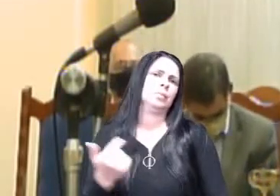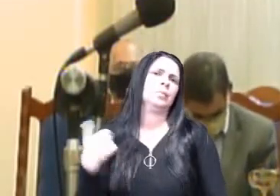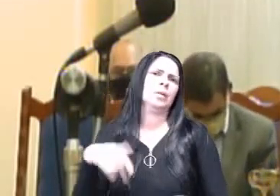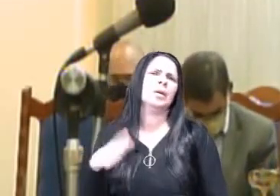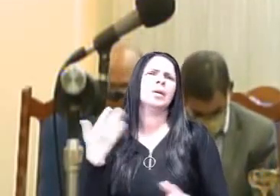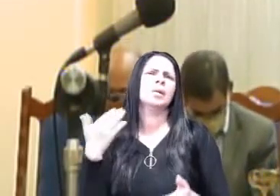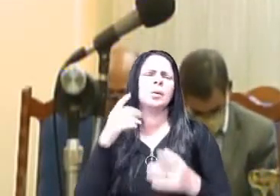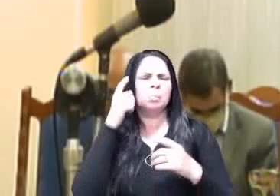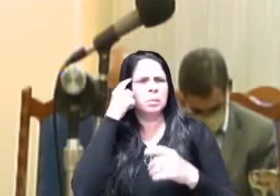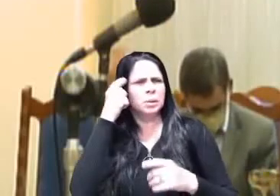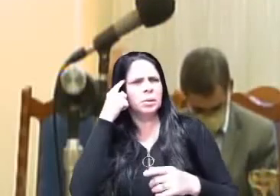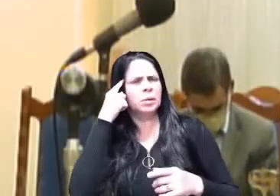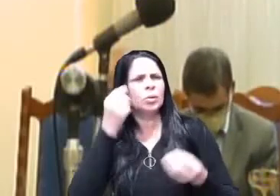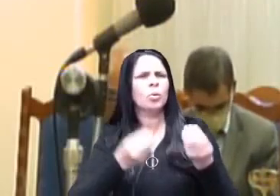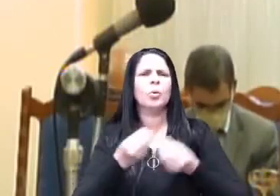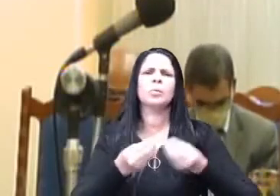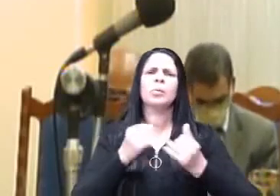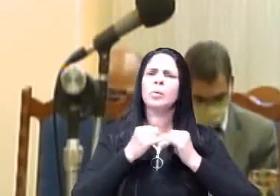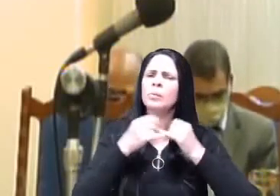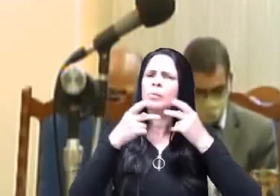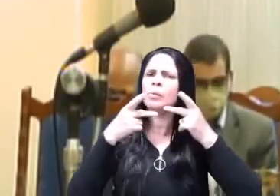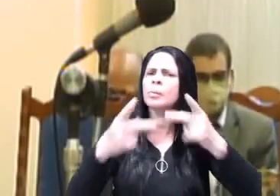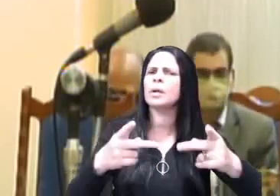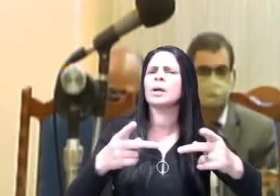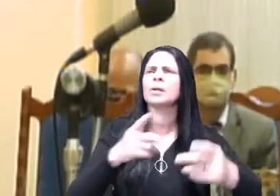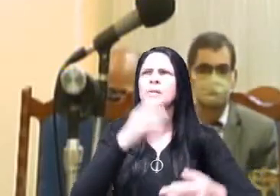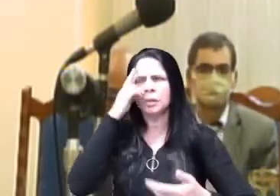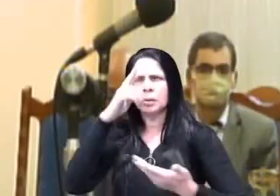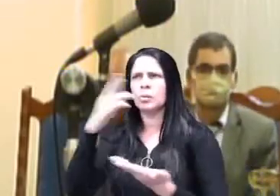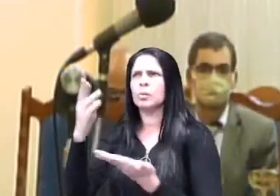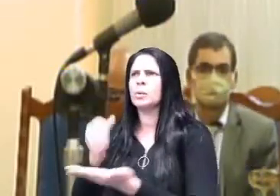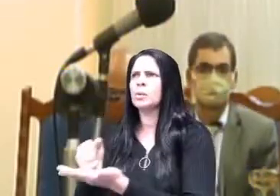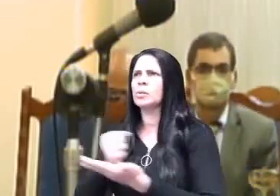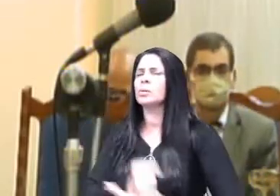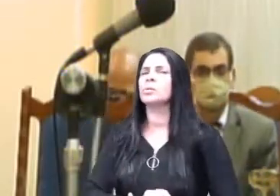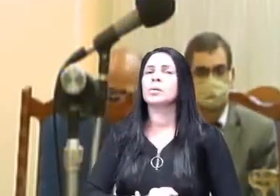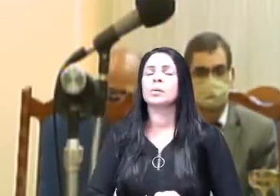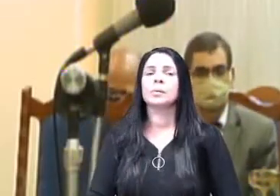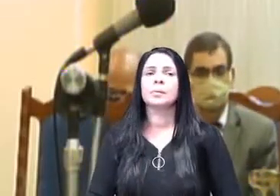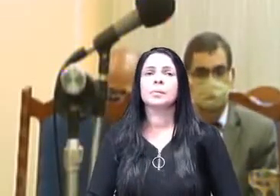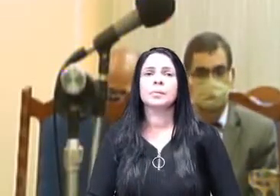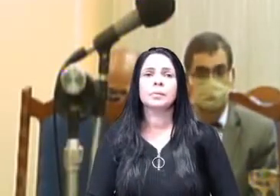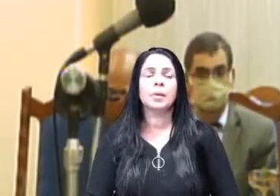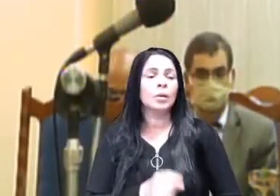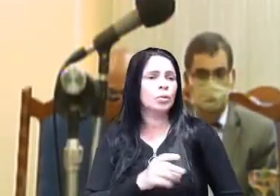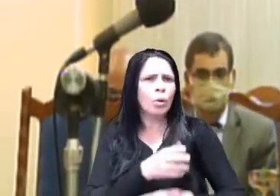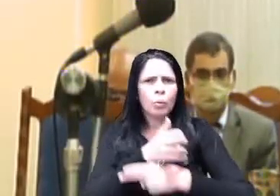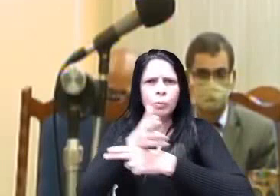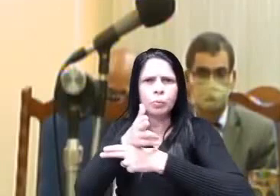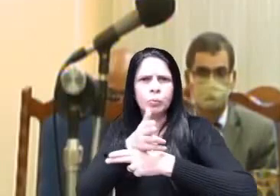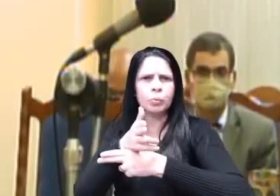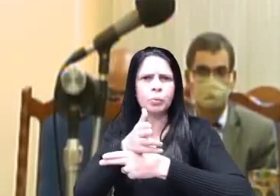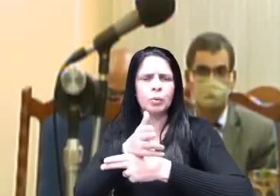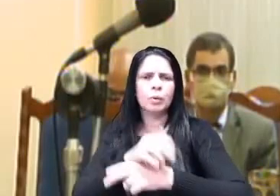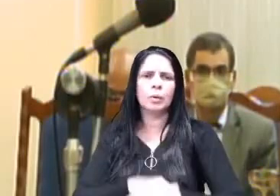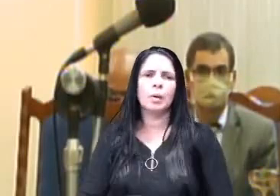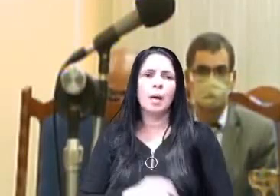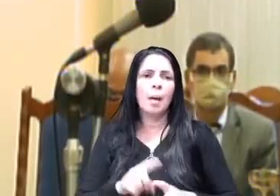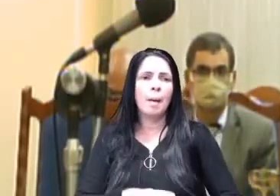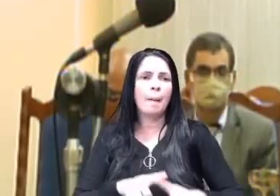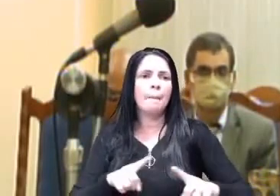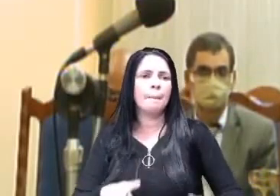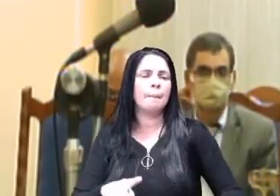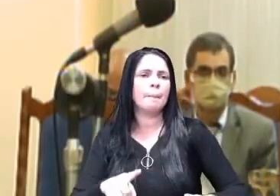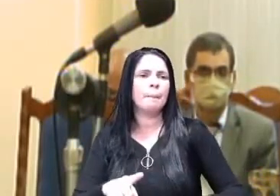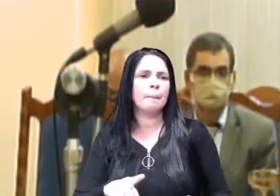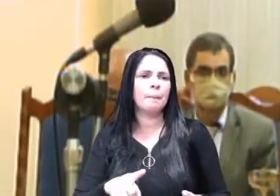vazia, somente as câmaras, vocês estavam aqui comigo, e Deus me disse: pregue a carta de